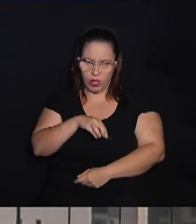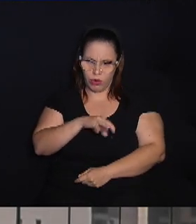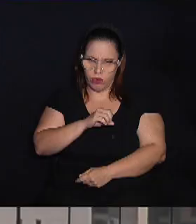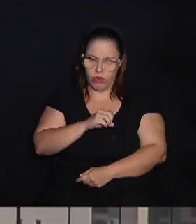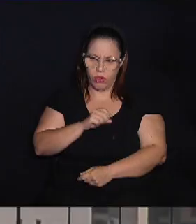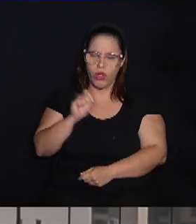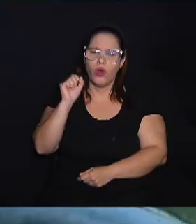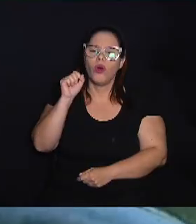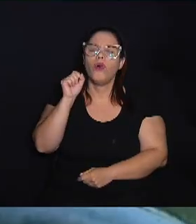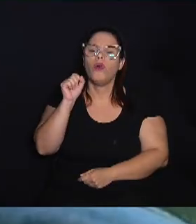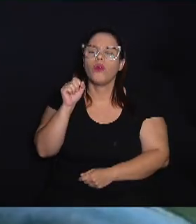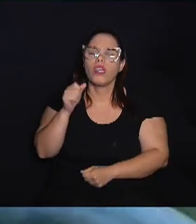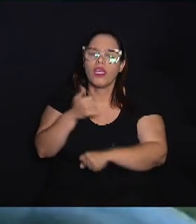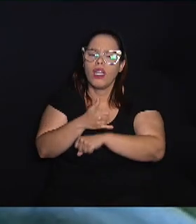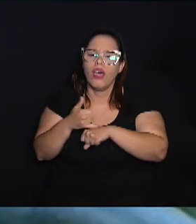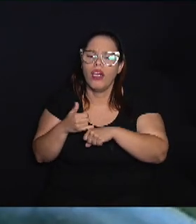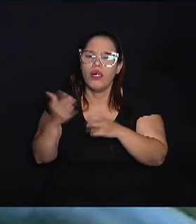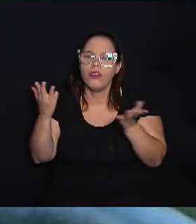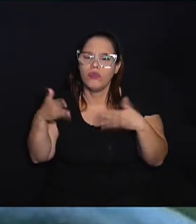dia?